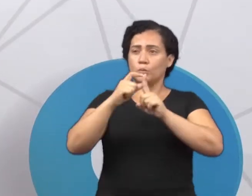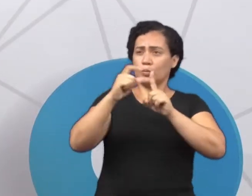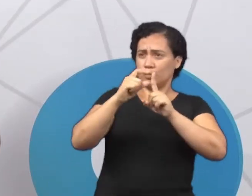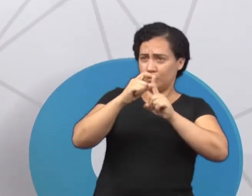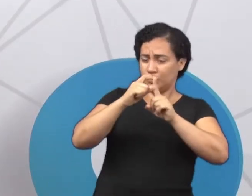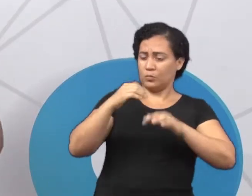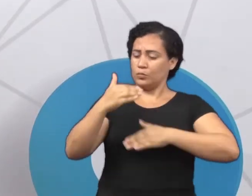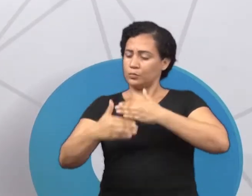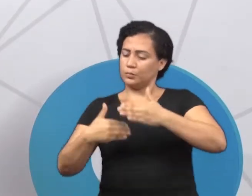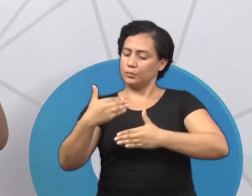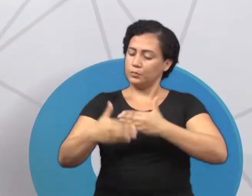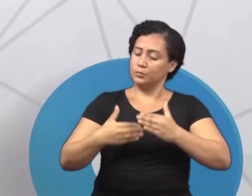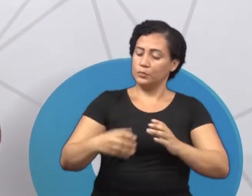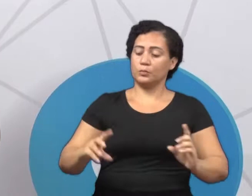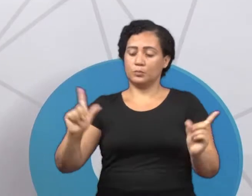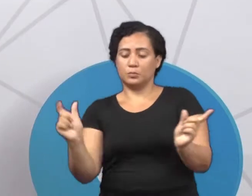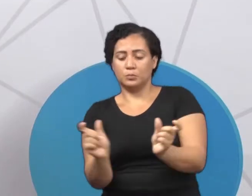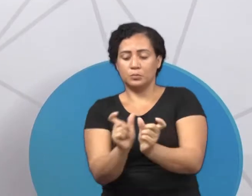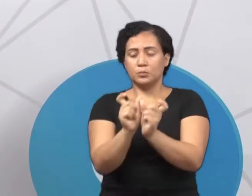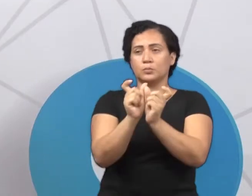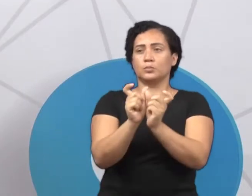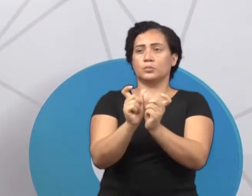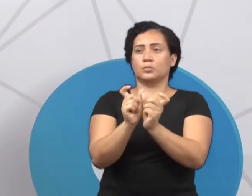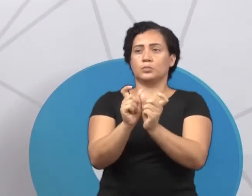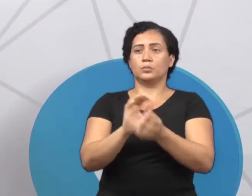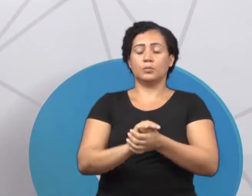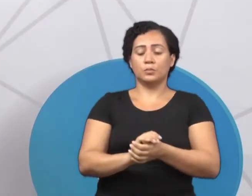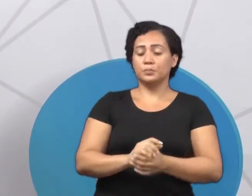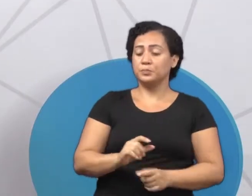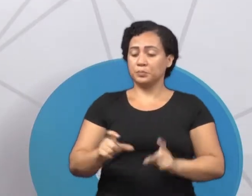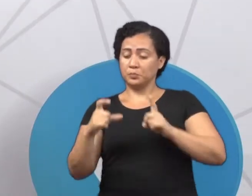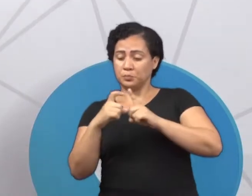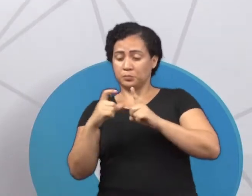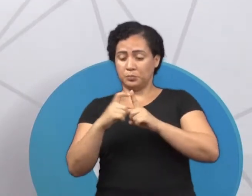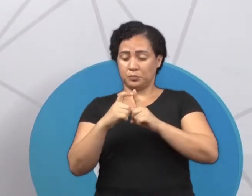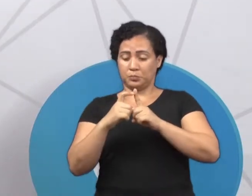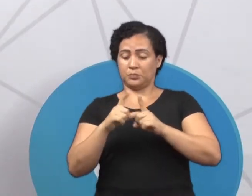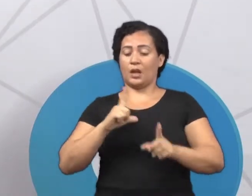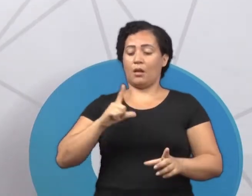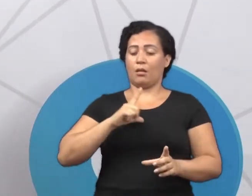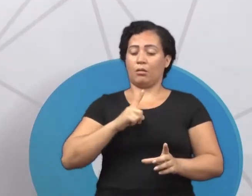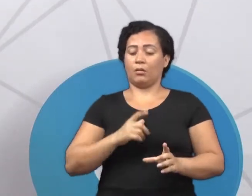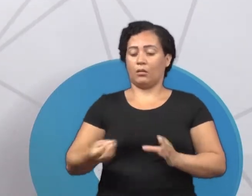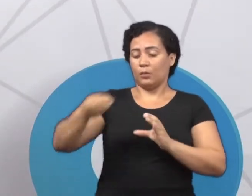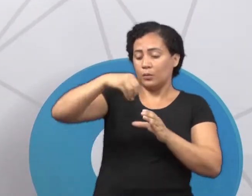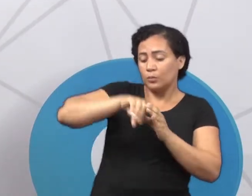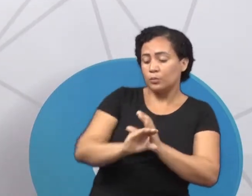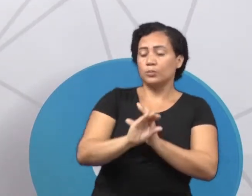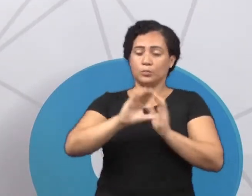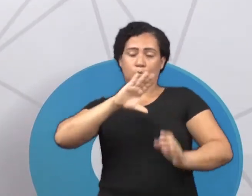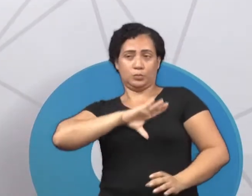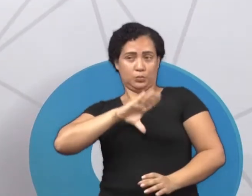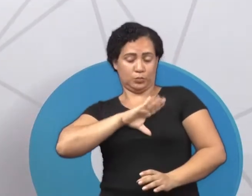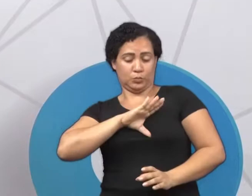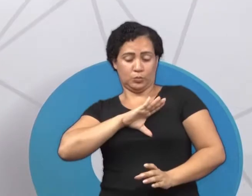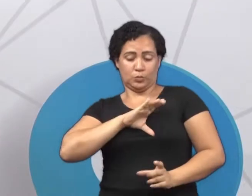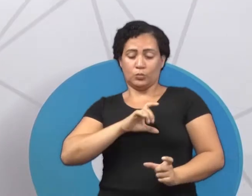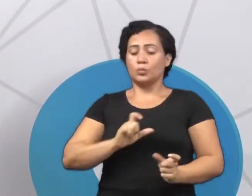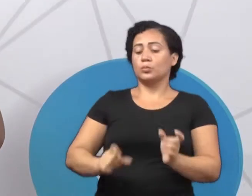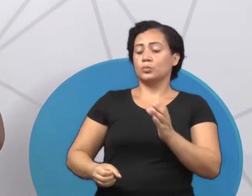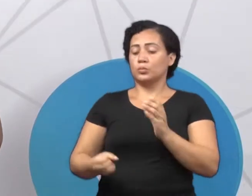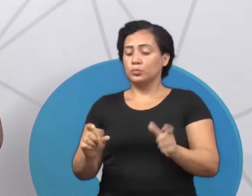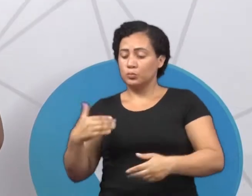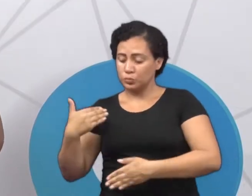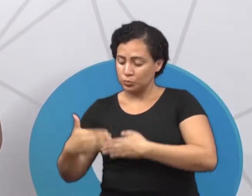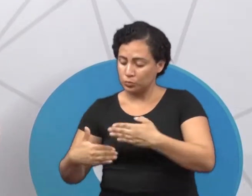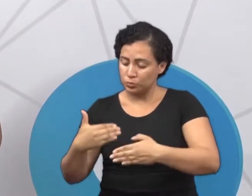passam por um processo para se formarem. Então, as palavras que compõem o léxico da língua portuguesa, elas são formadas